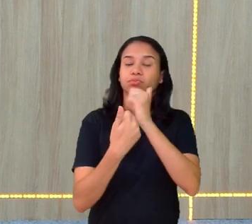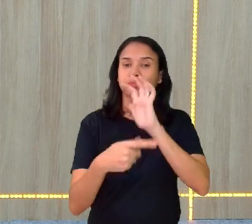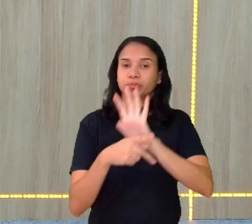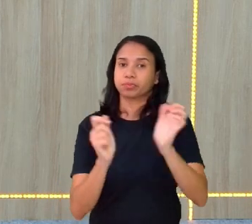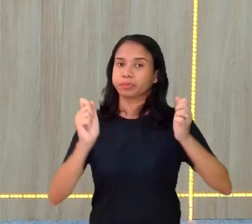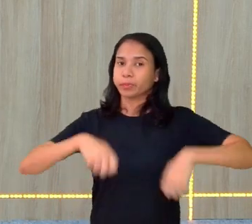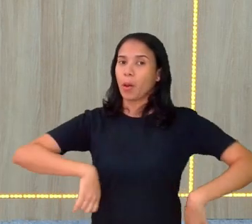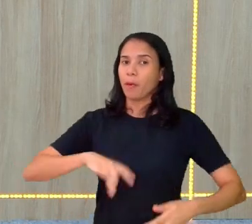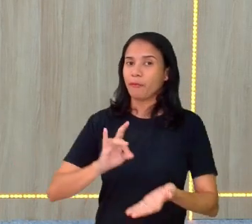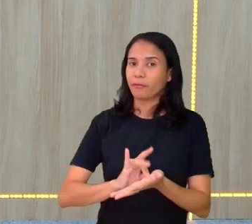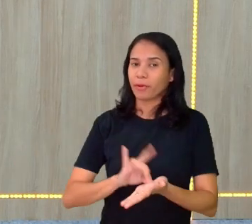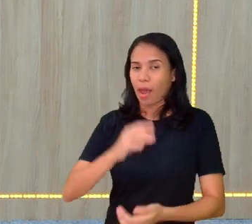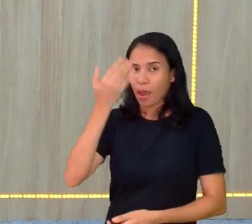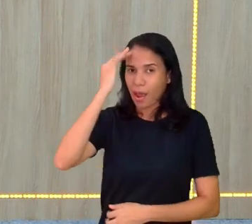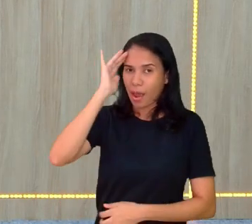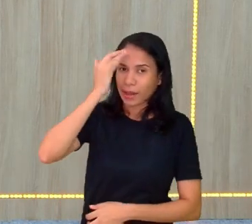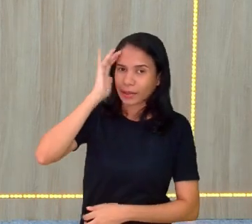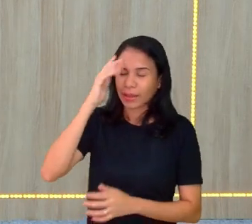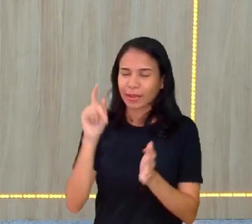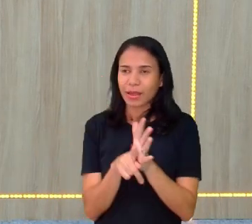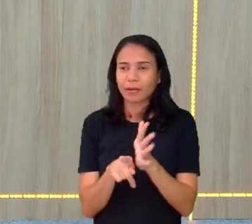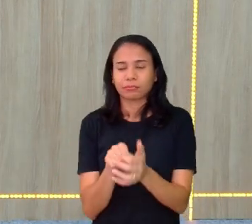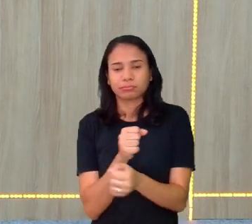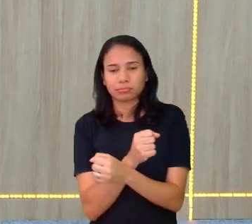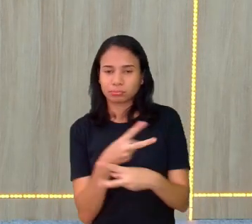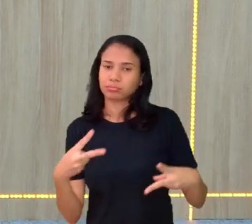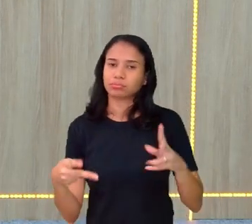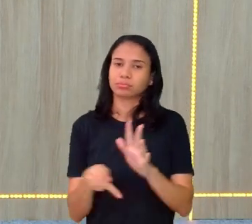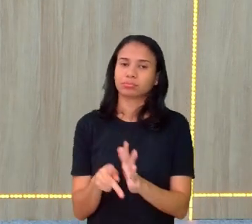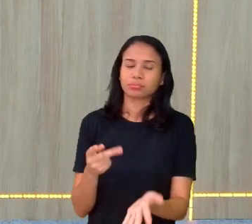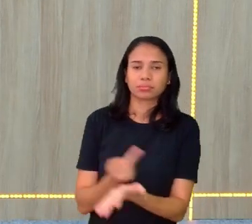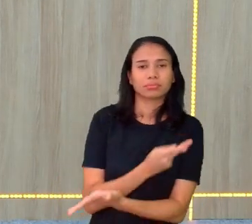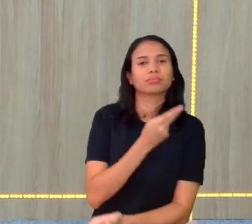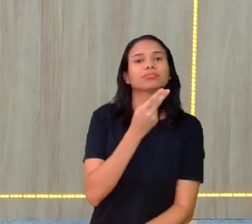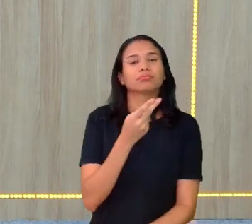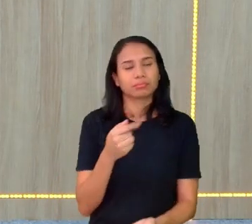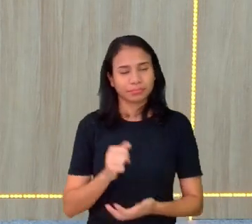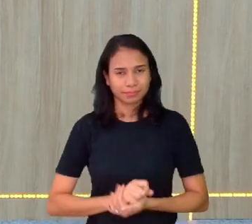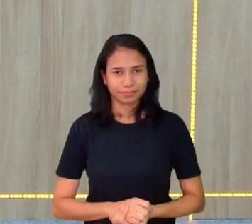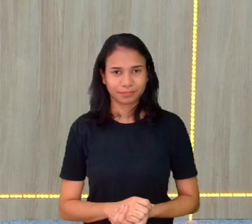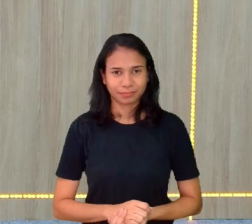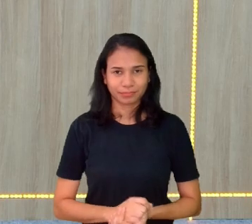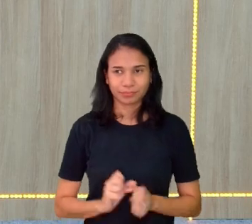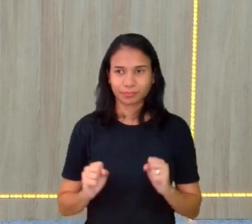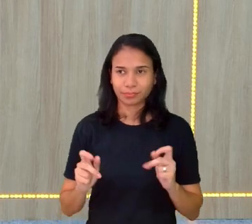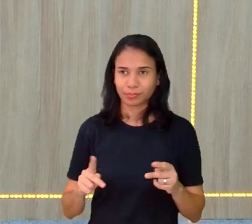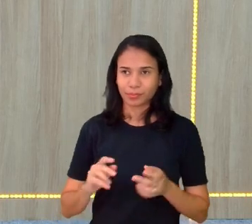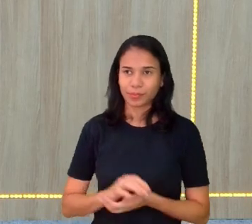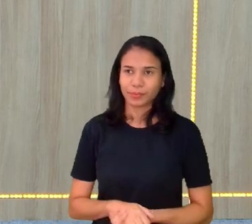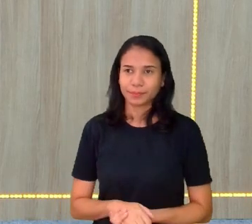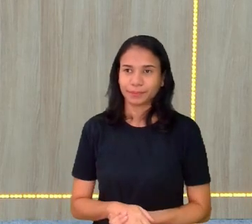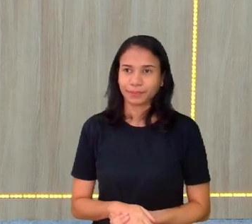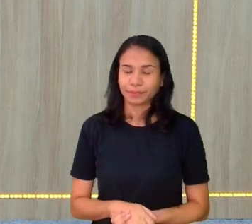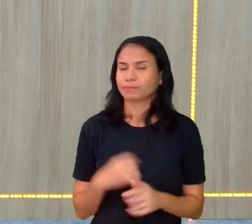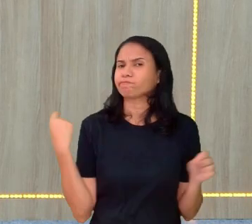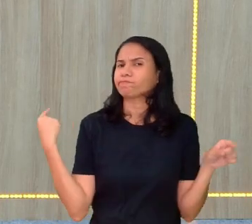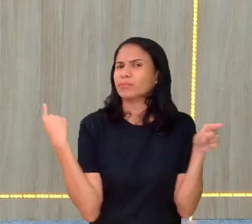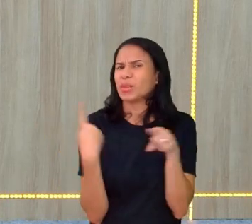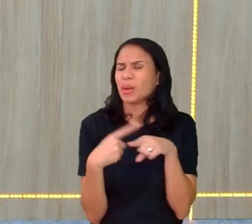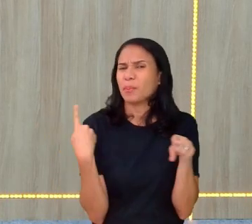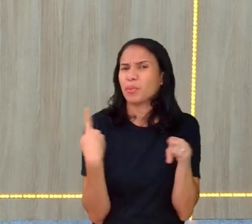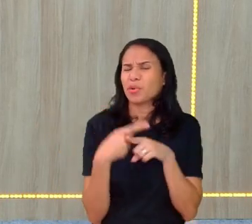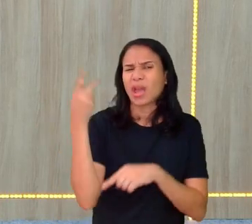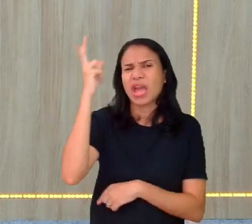eles possam entender, né, determinados acontecimentos históricos, ok? Por que